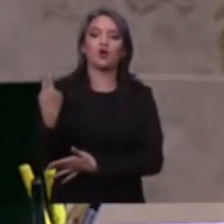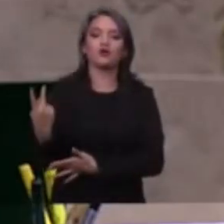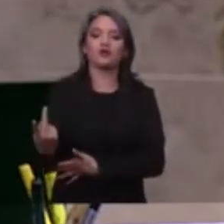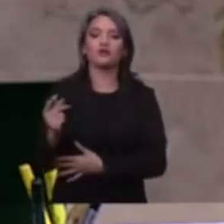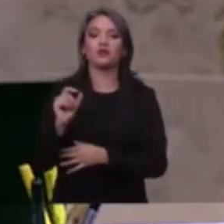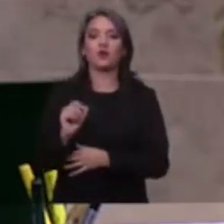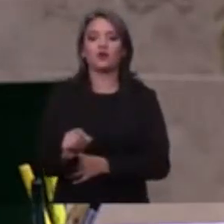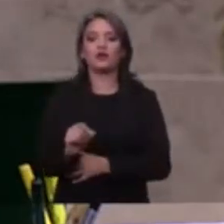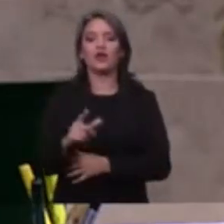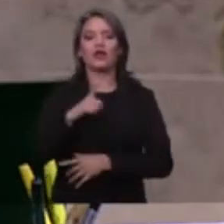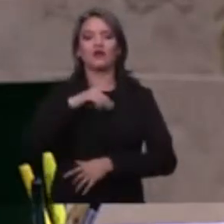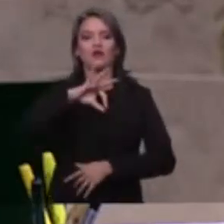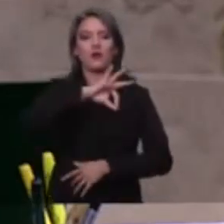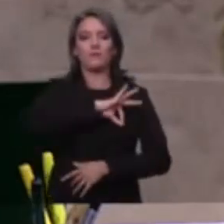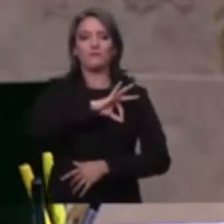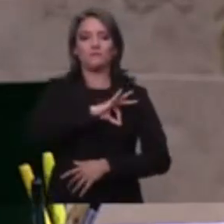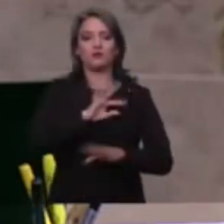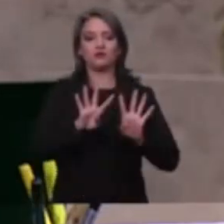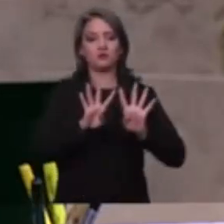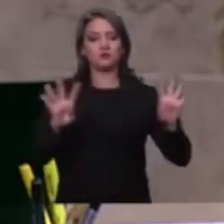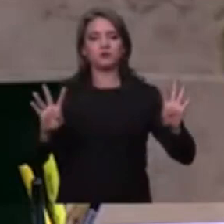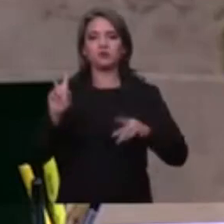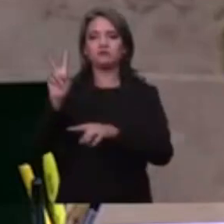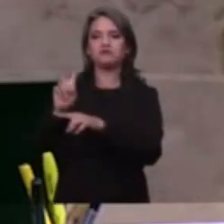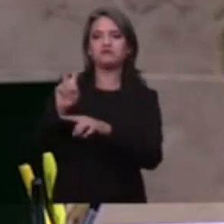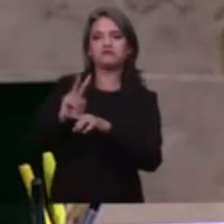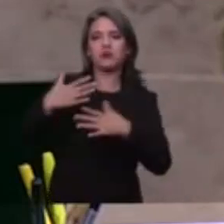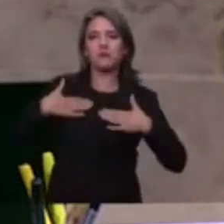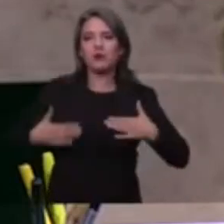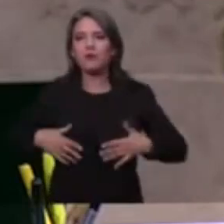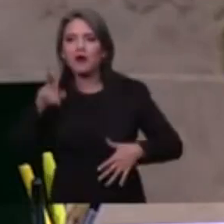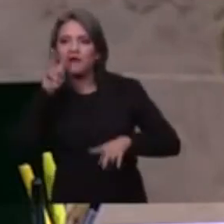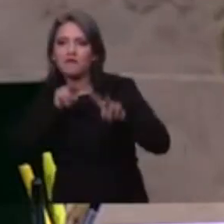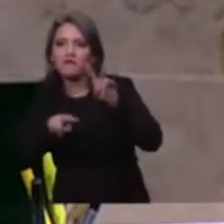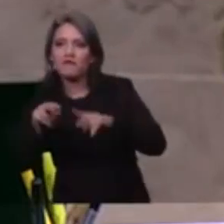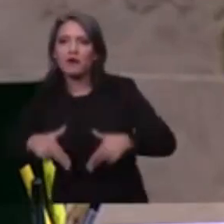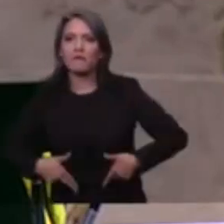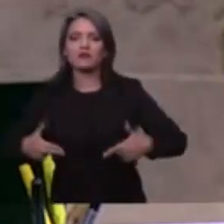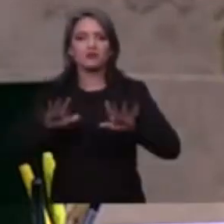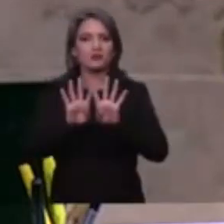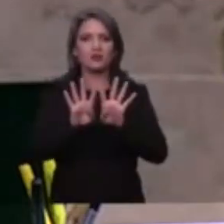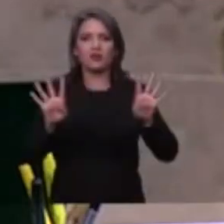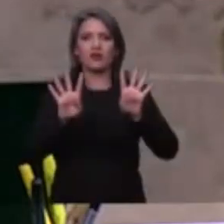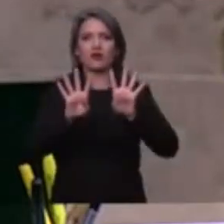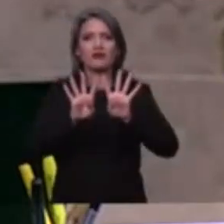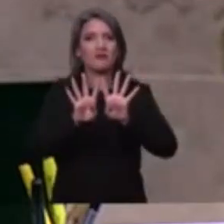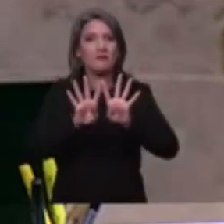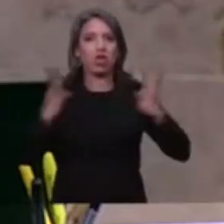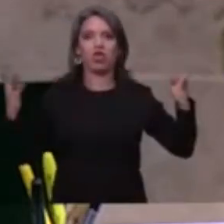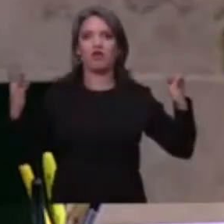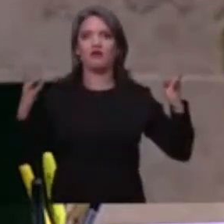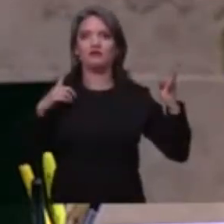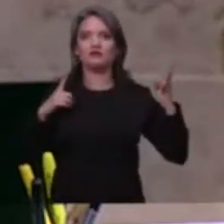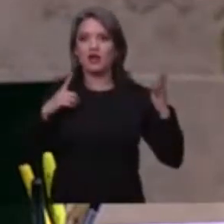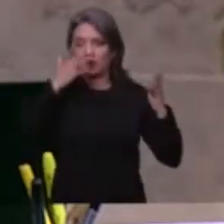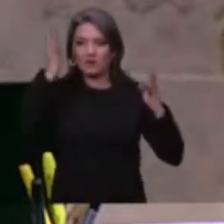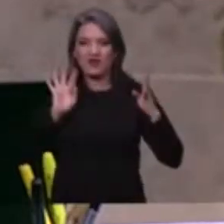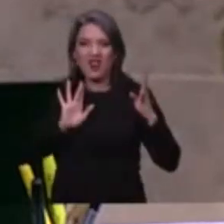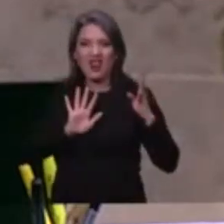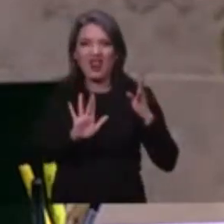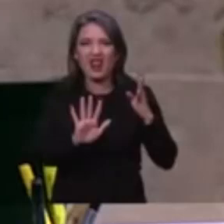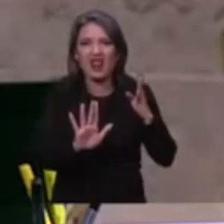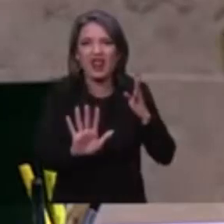de revista disposta nas proximidades da catedral, o que permitiu a passagem da turba sem a realização de revista ou